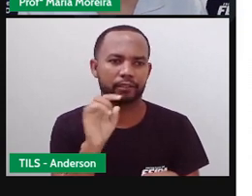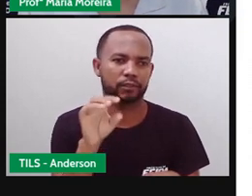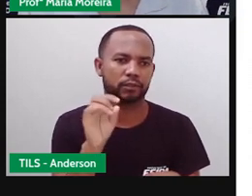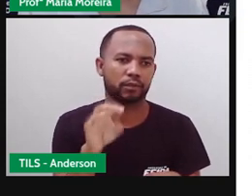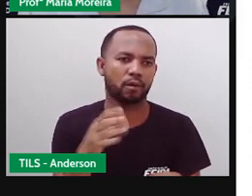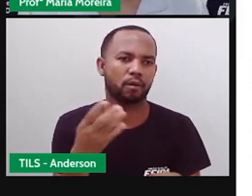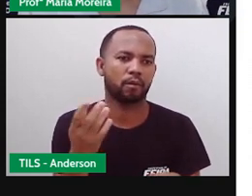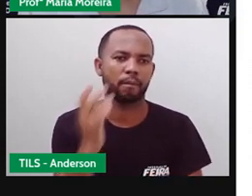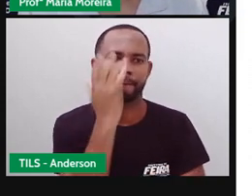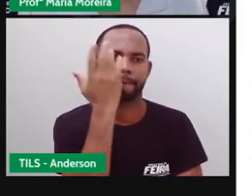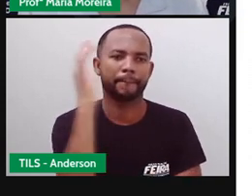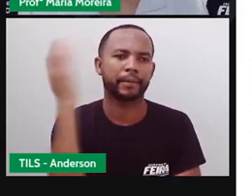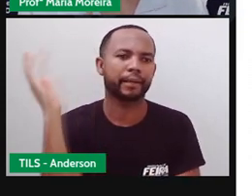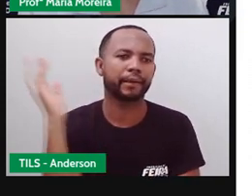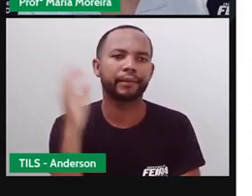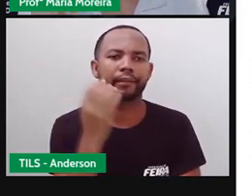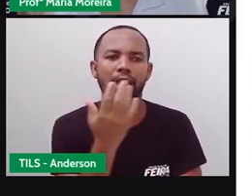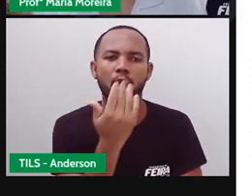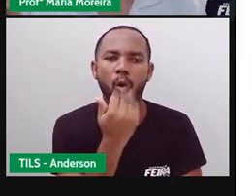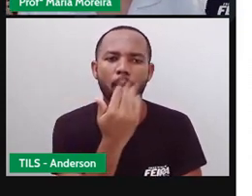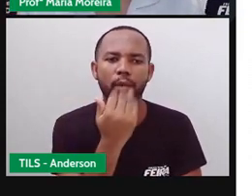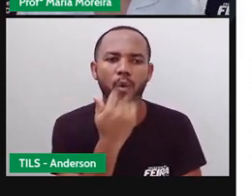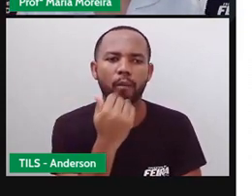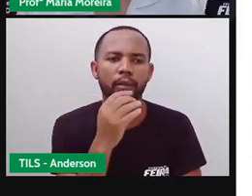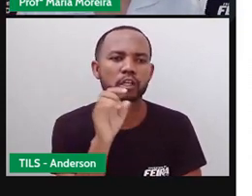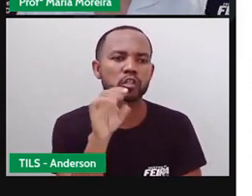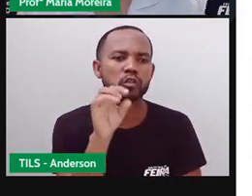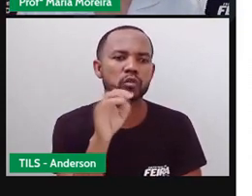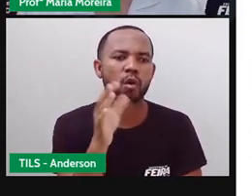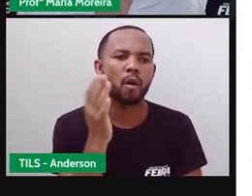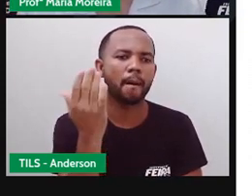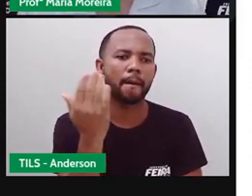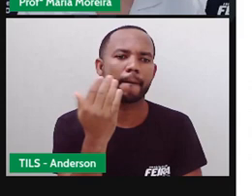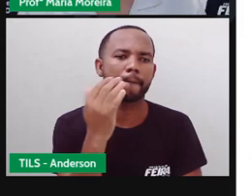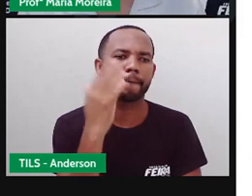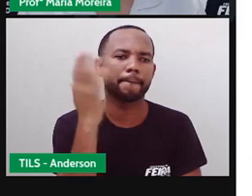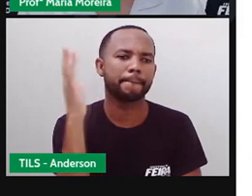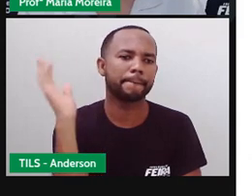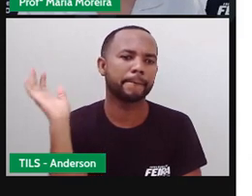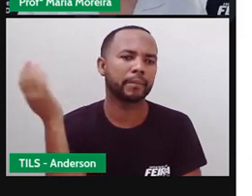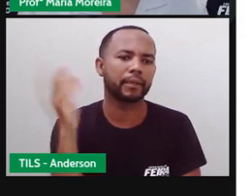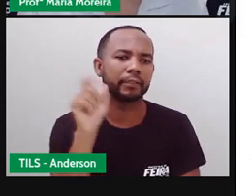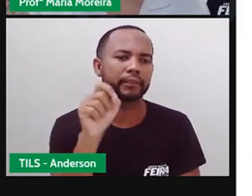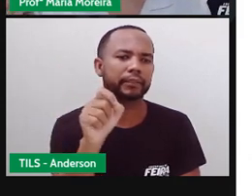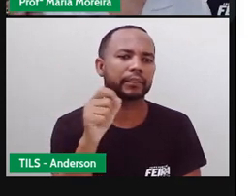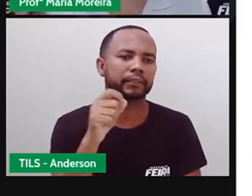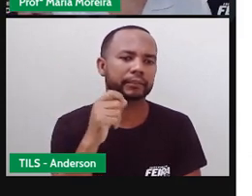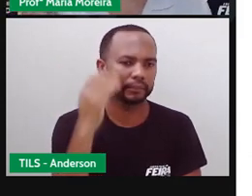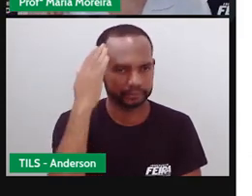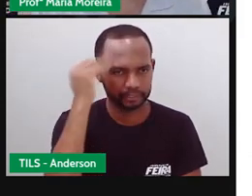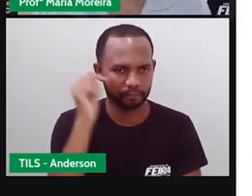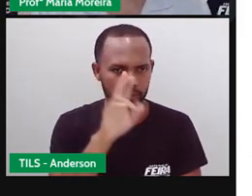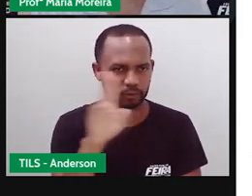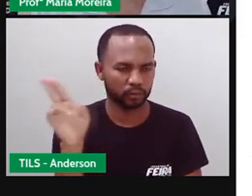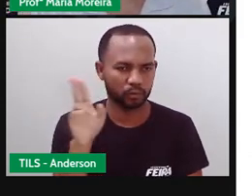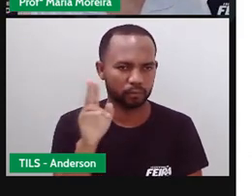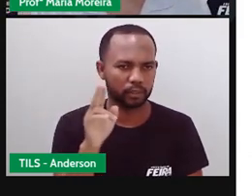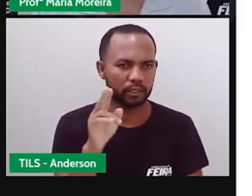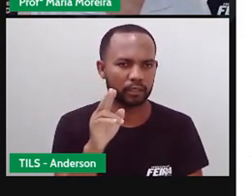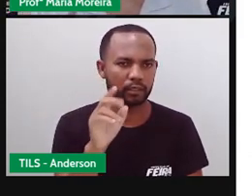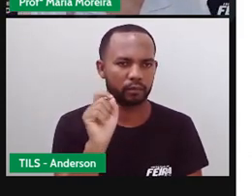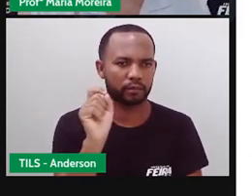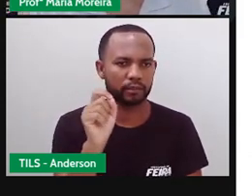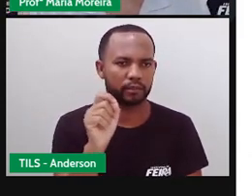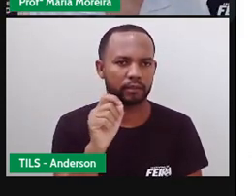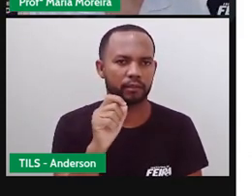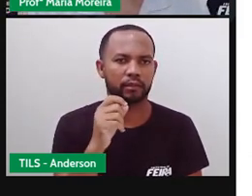de planta Qual o nome que se dá para esse animal que se alimenta de carne é o que cá mirror o que se alimenta de plantas é o